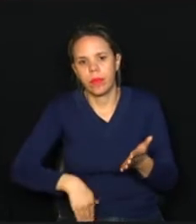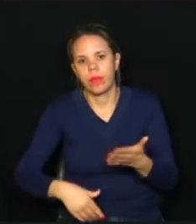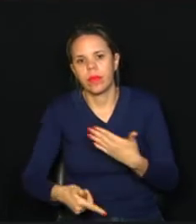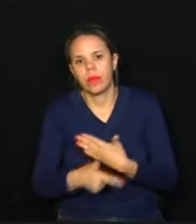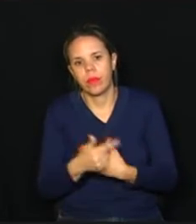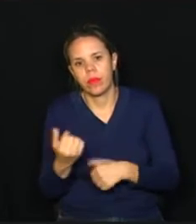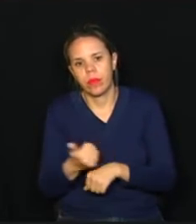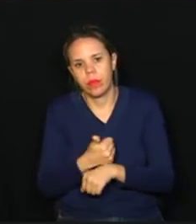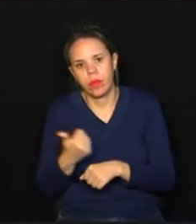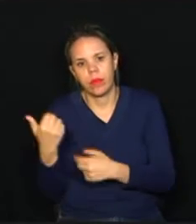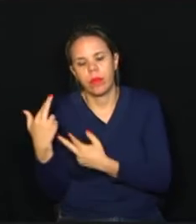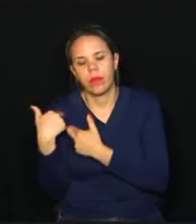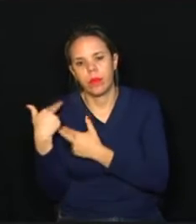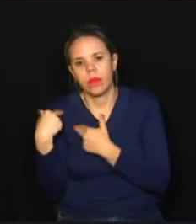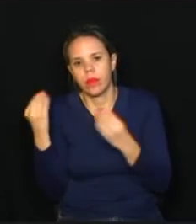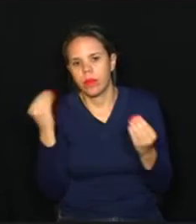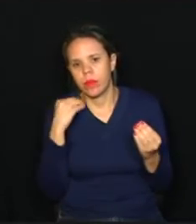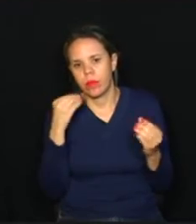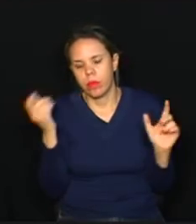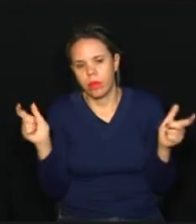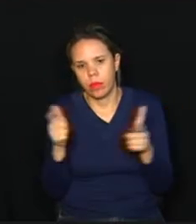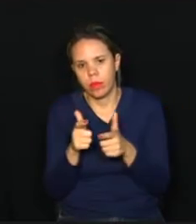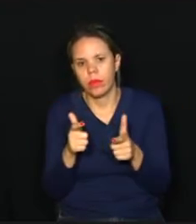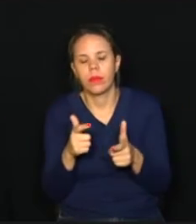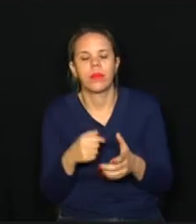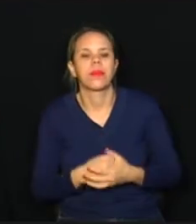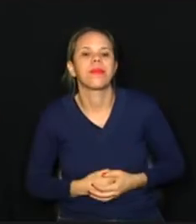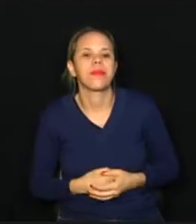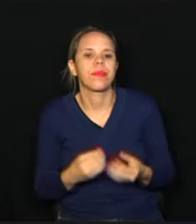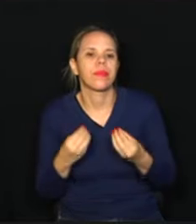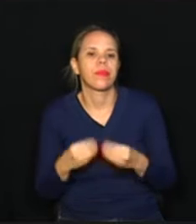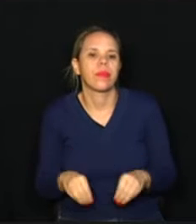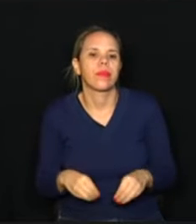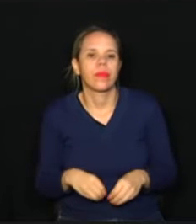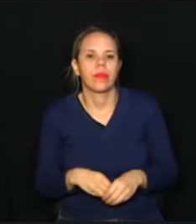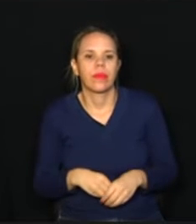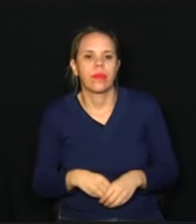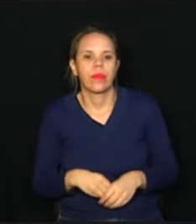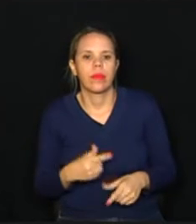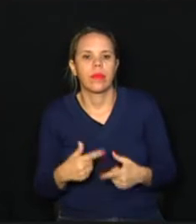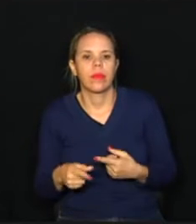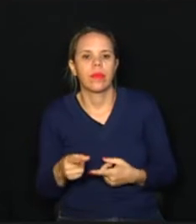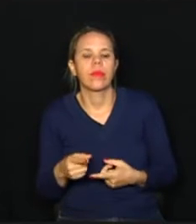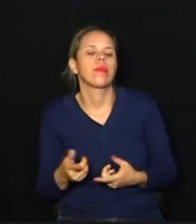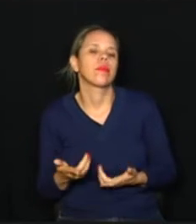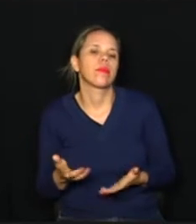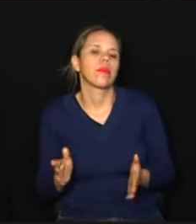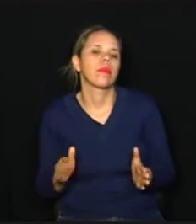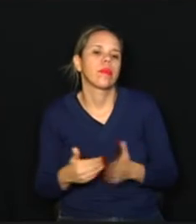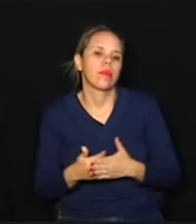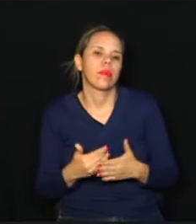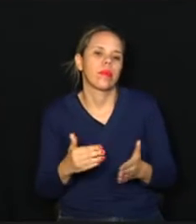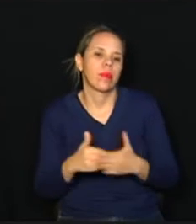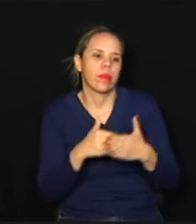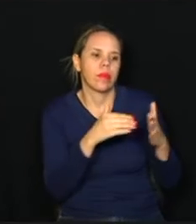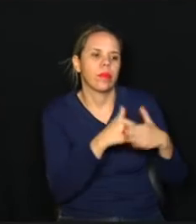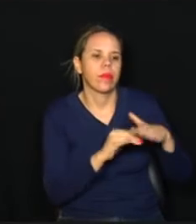no sentido de enfraquecer para poder culminar com a extinção.